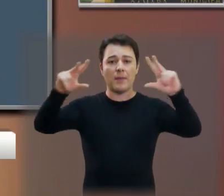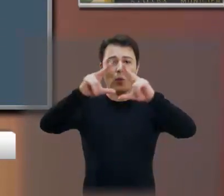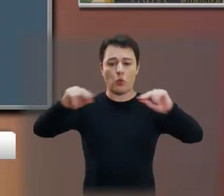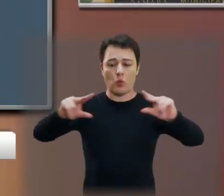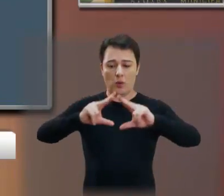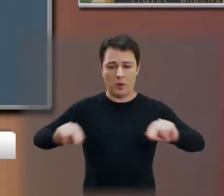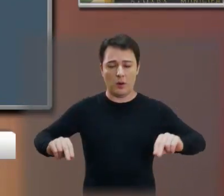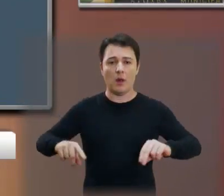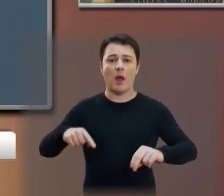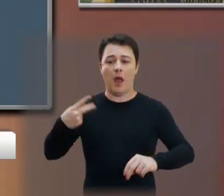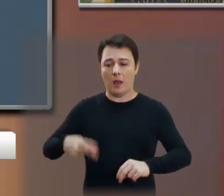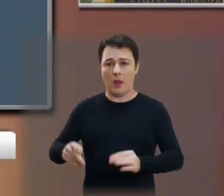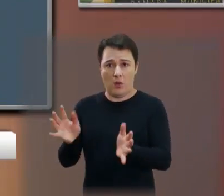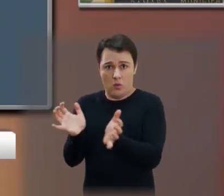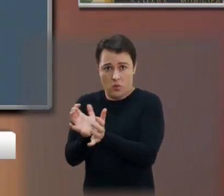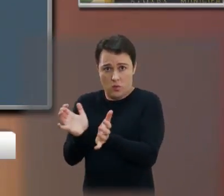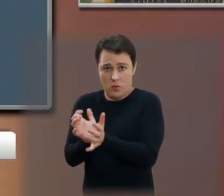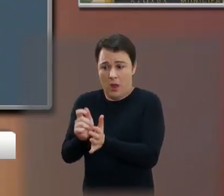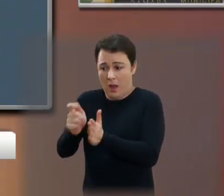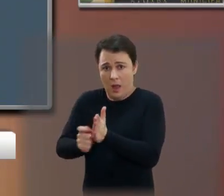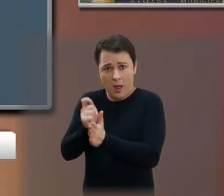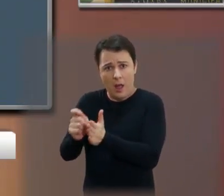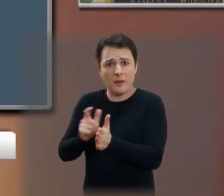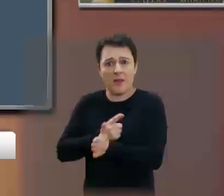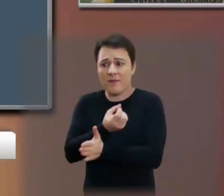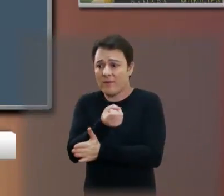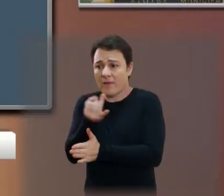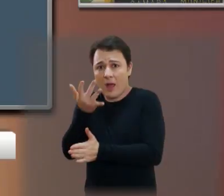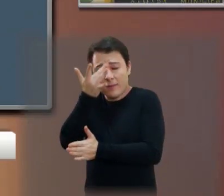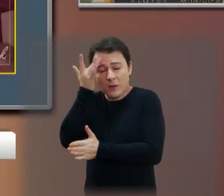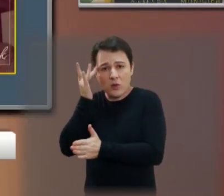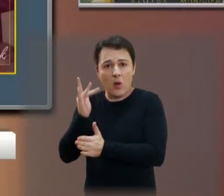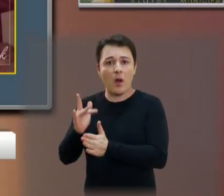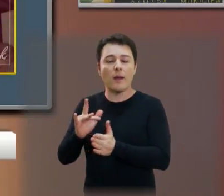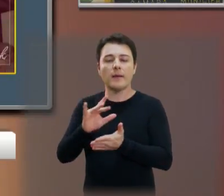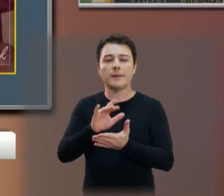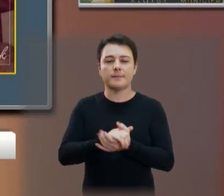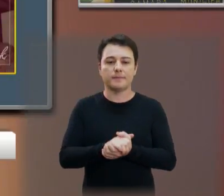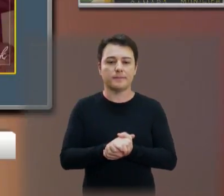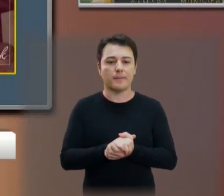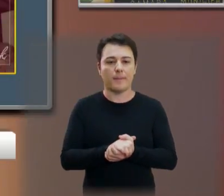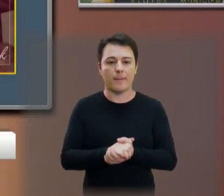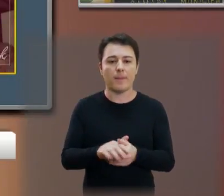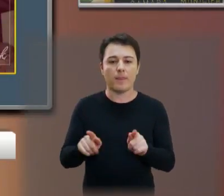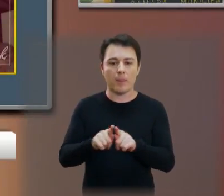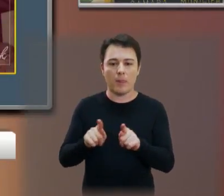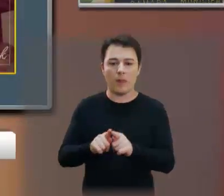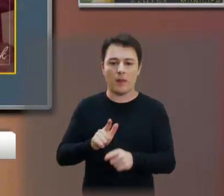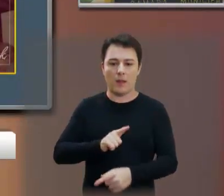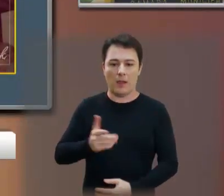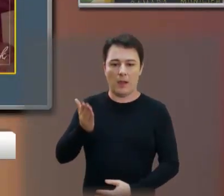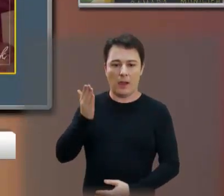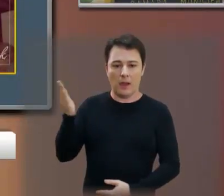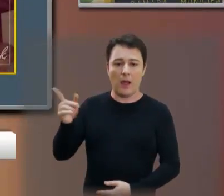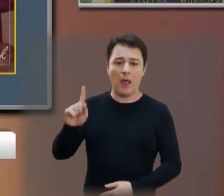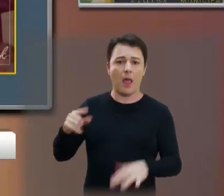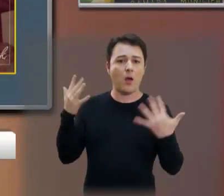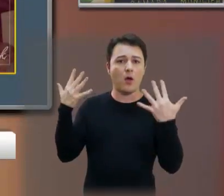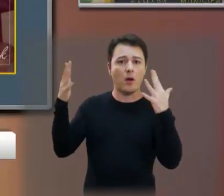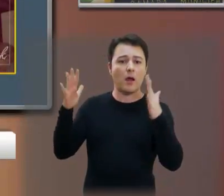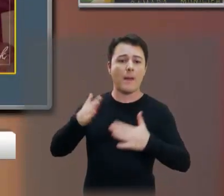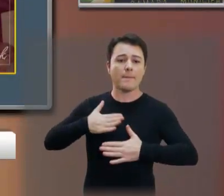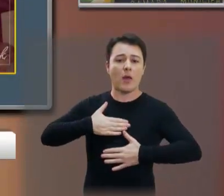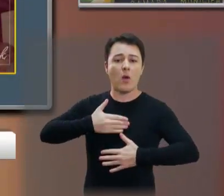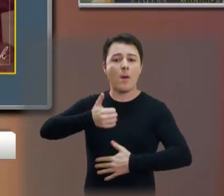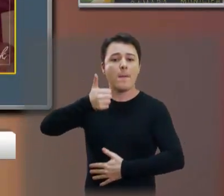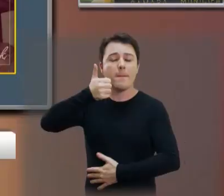nossa colônia muito grande aqui em Araraquara e no Brasil. O próximo, de pai para filha, uma homenagem ao meu pai,